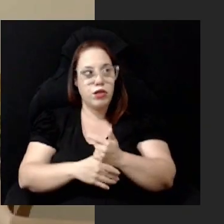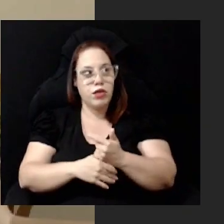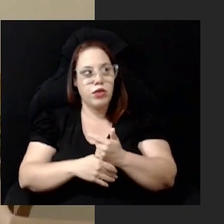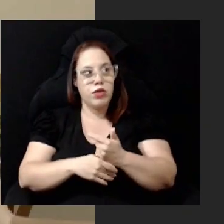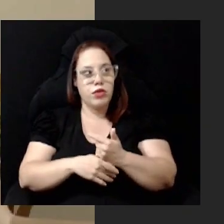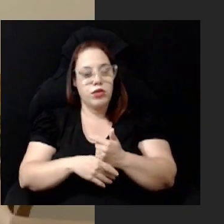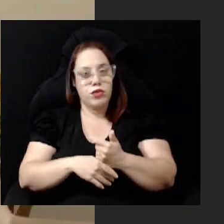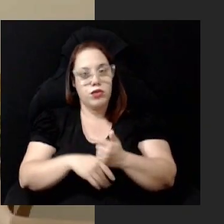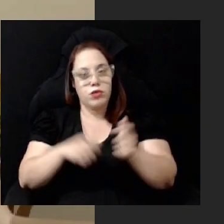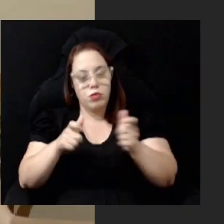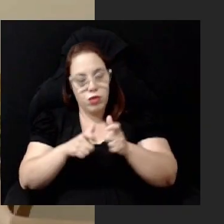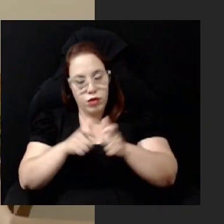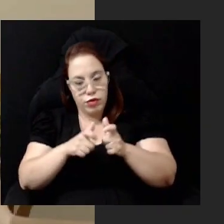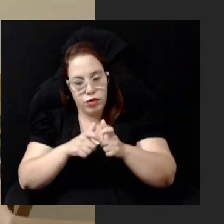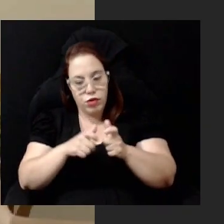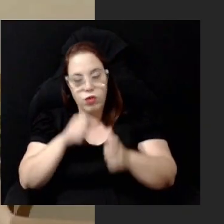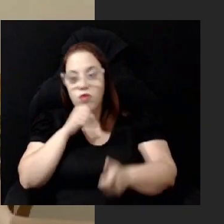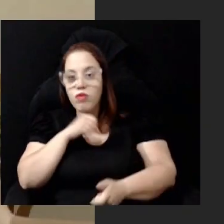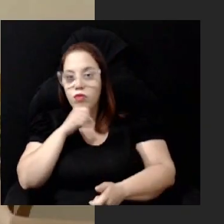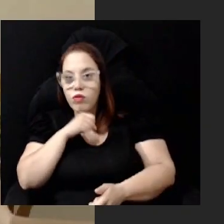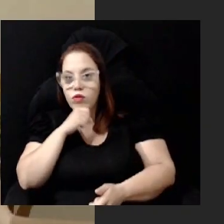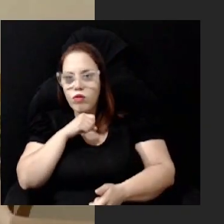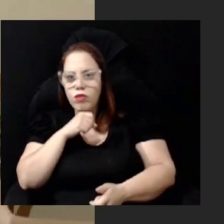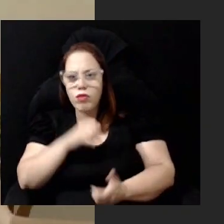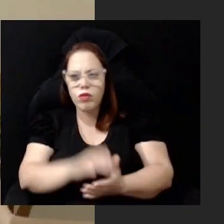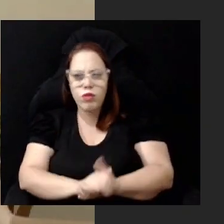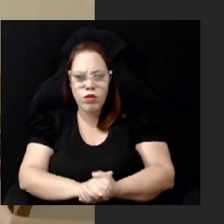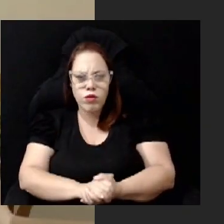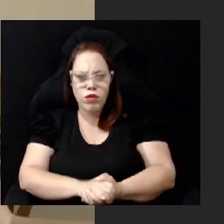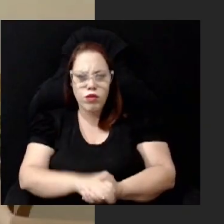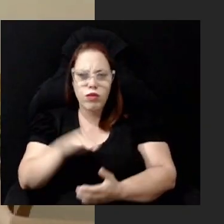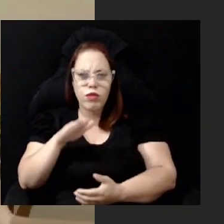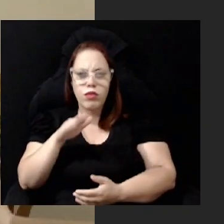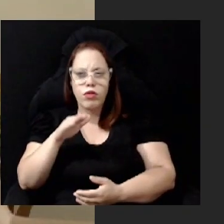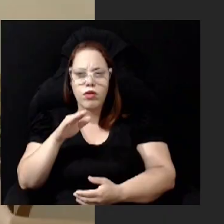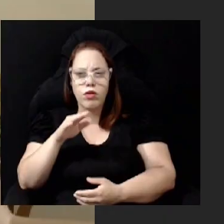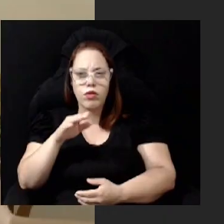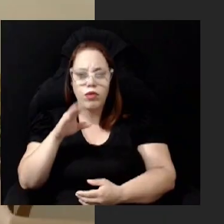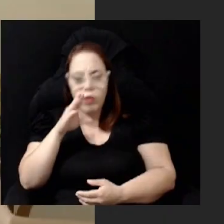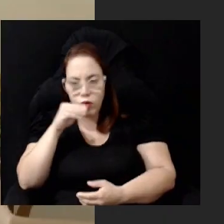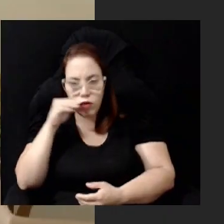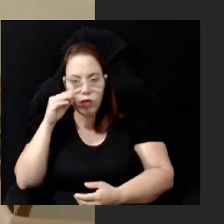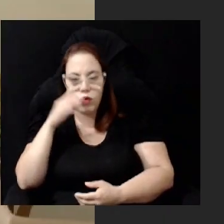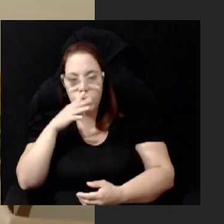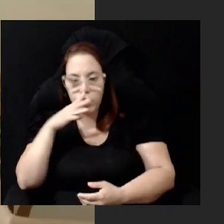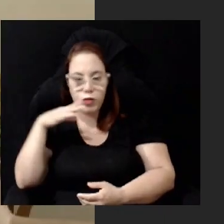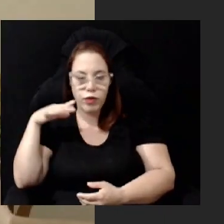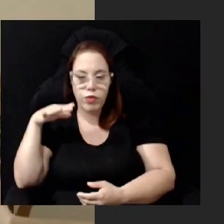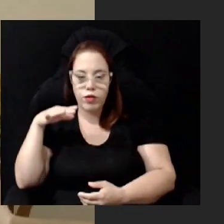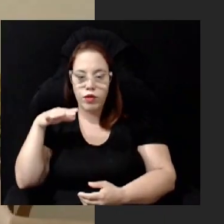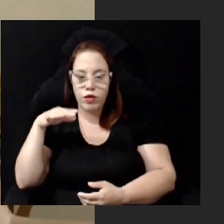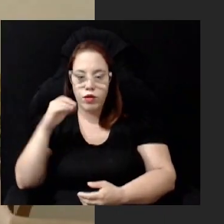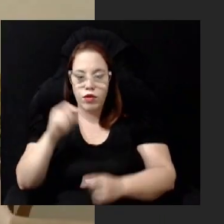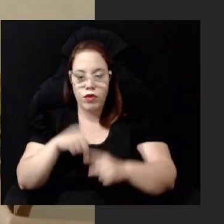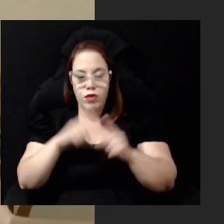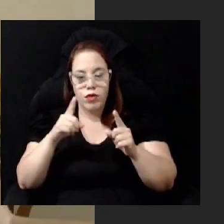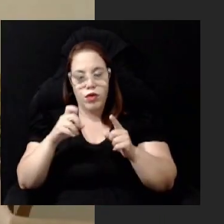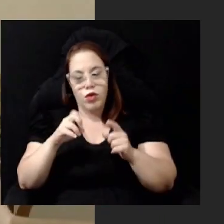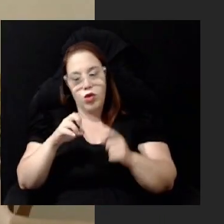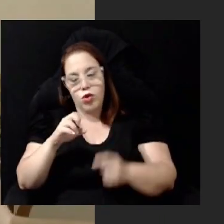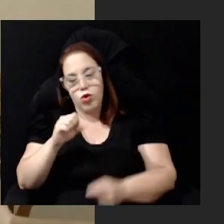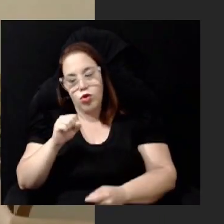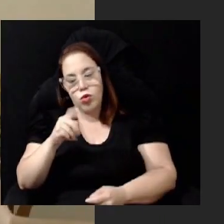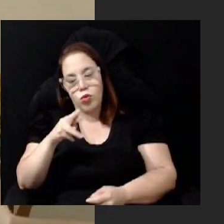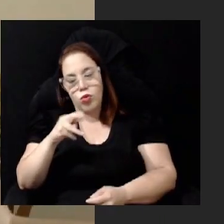muito menos frequente nos idosos e muito mais frequente nos adolescentes e nas crianças. Mas os subtipos de